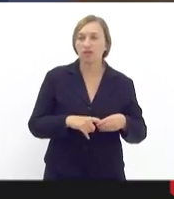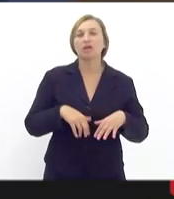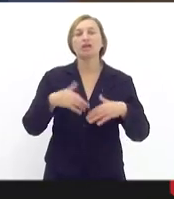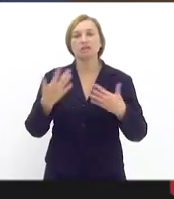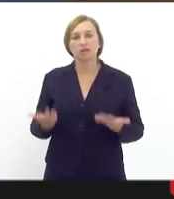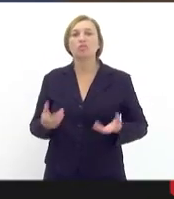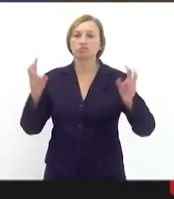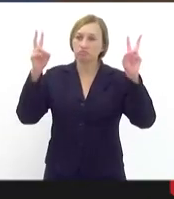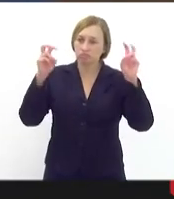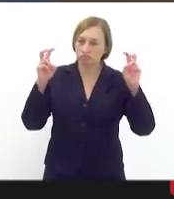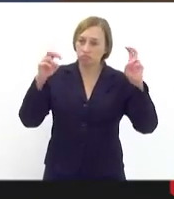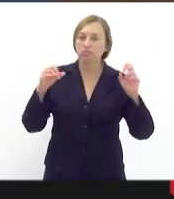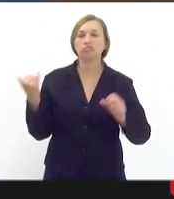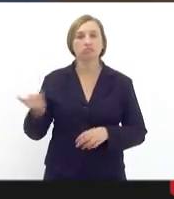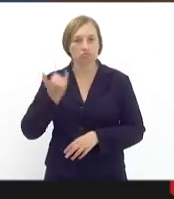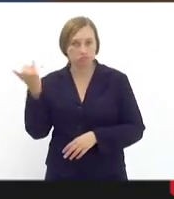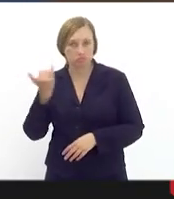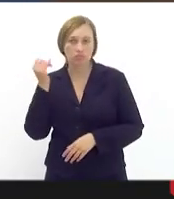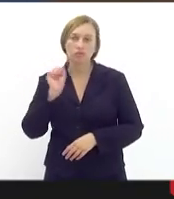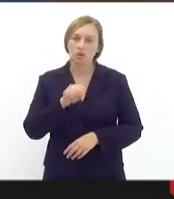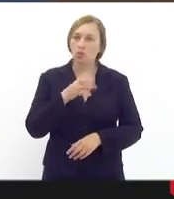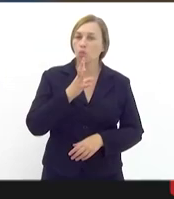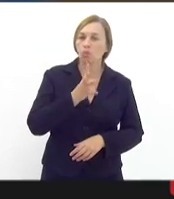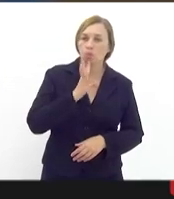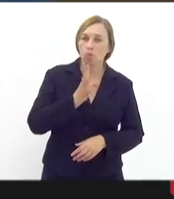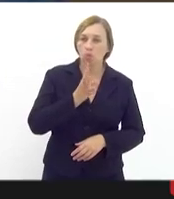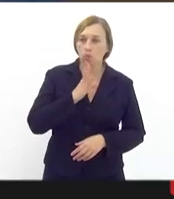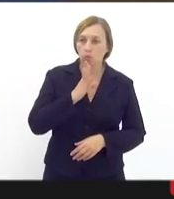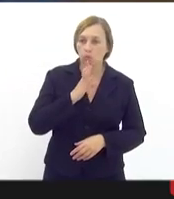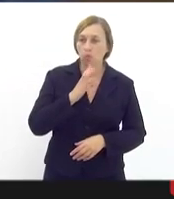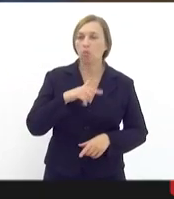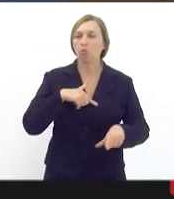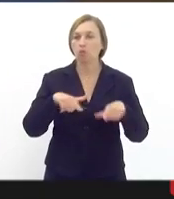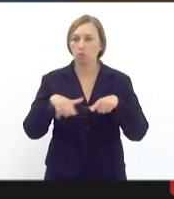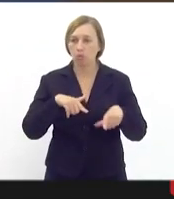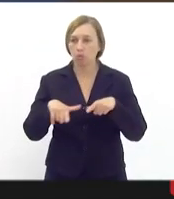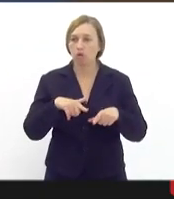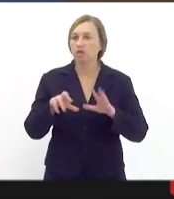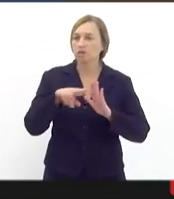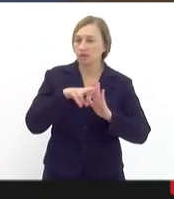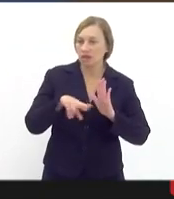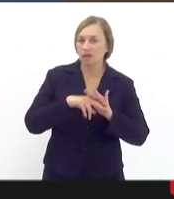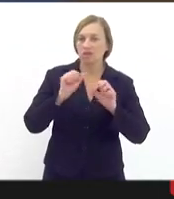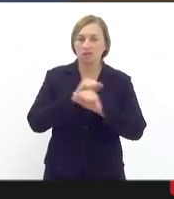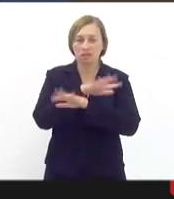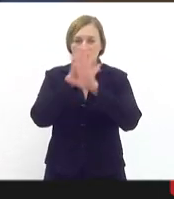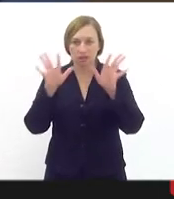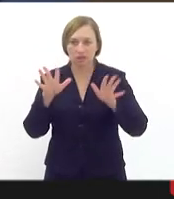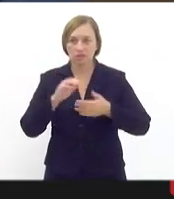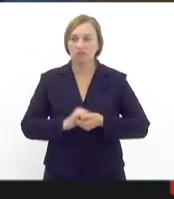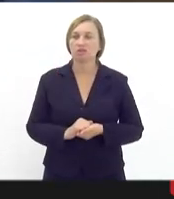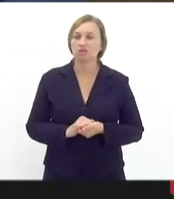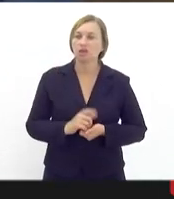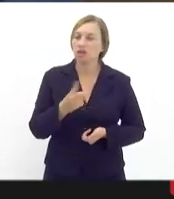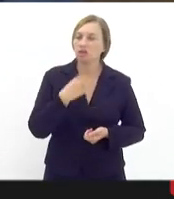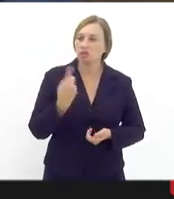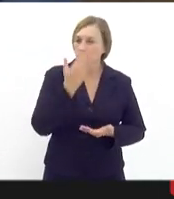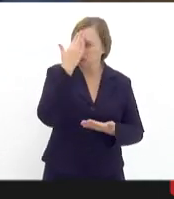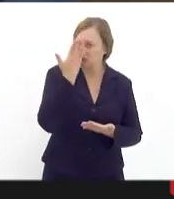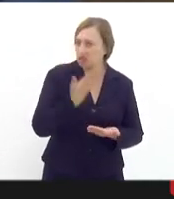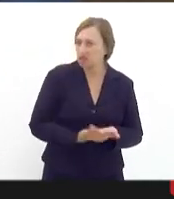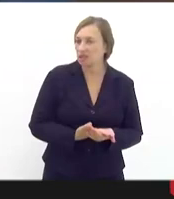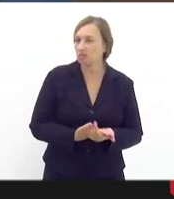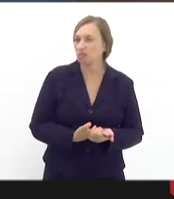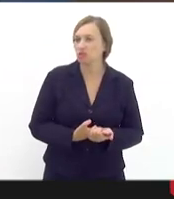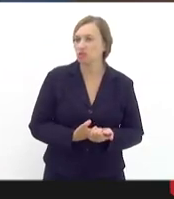como esse importam conhecer a operação, importa ter regras de transparência. E nós acreditamos mesmo